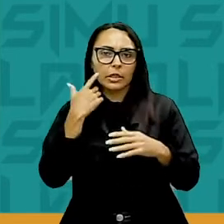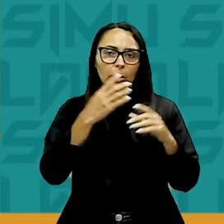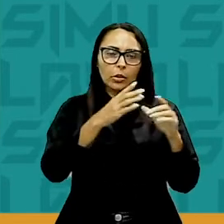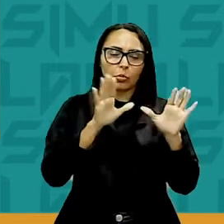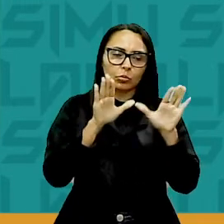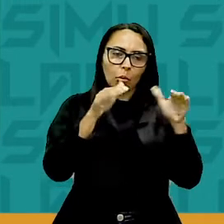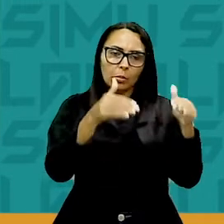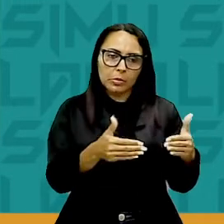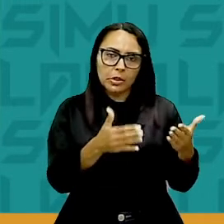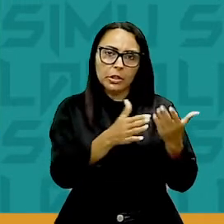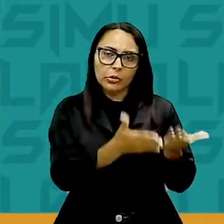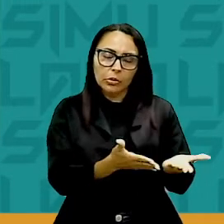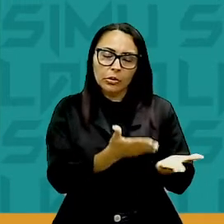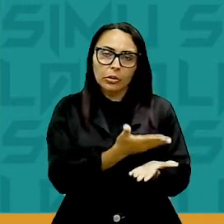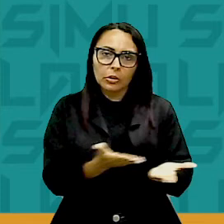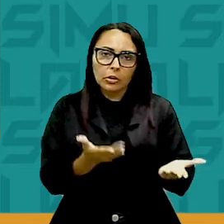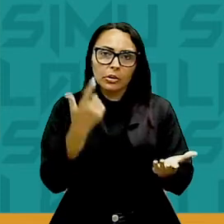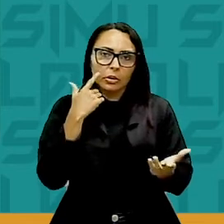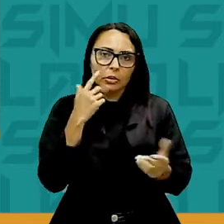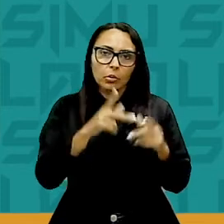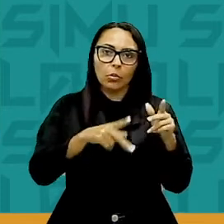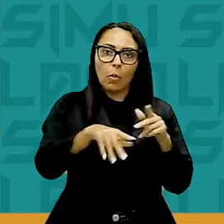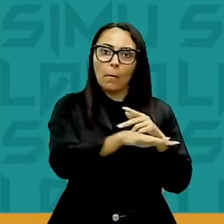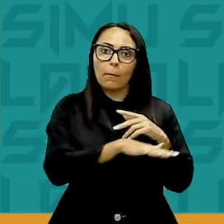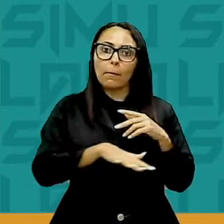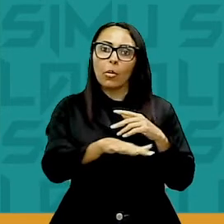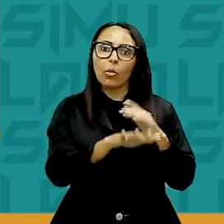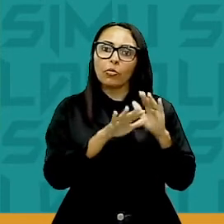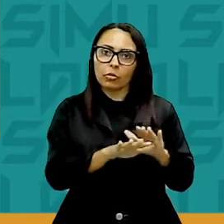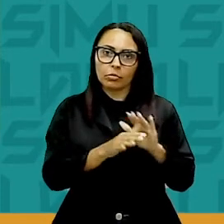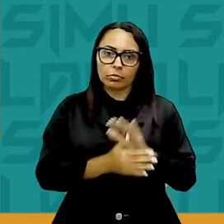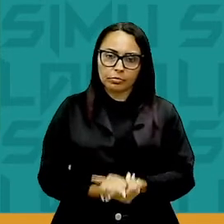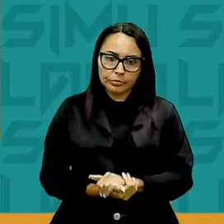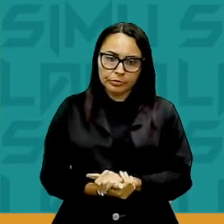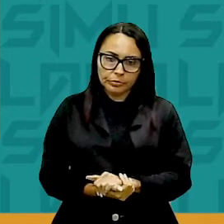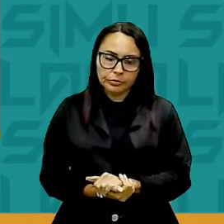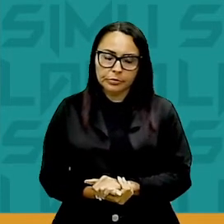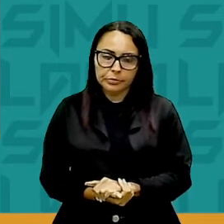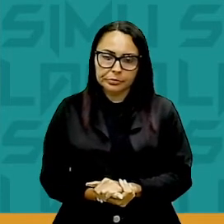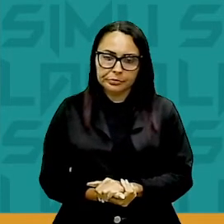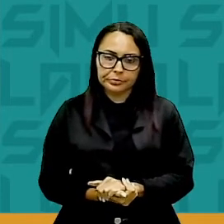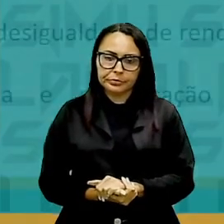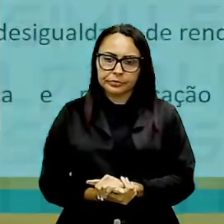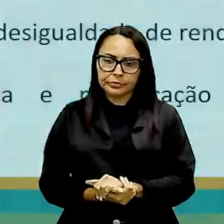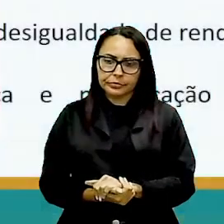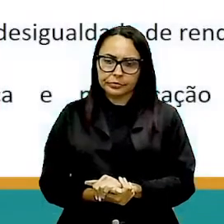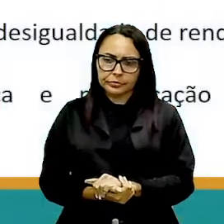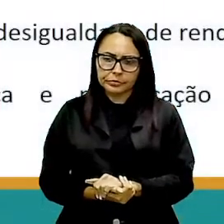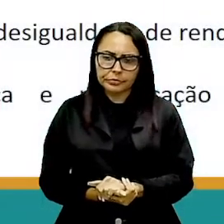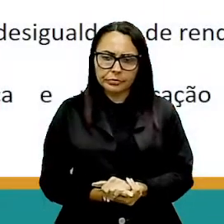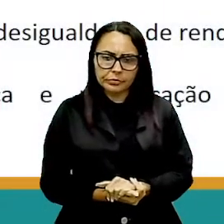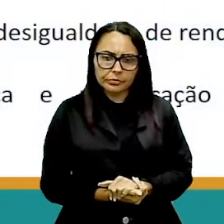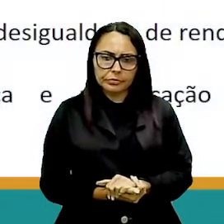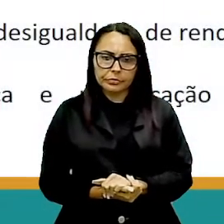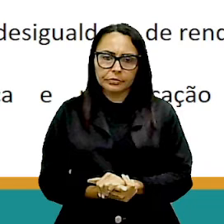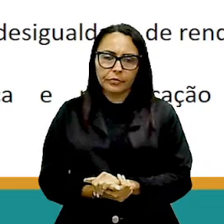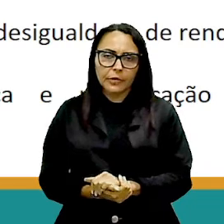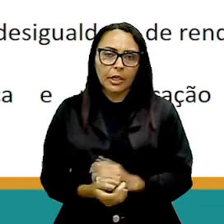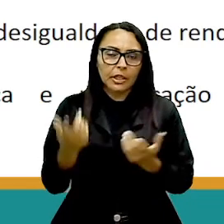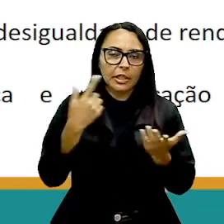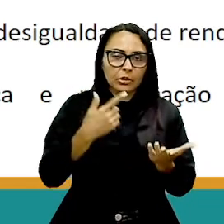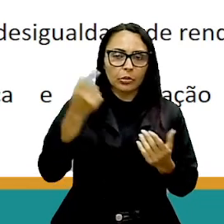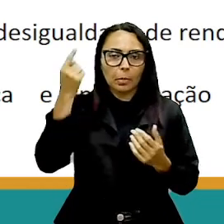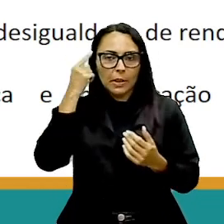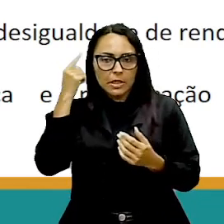domínio, a exercer esse poder com toda a sua veemência. Aí agora, vamos voltar aqui. Dentro desse